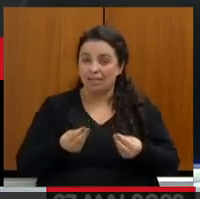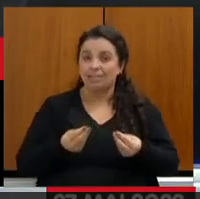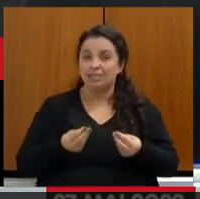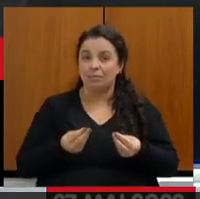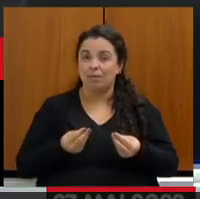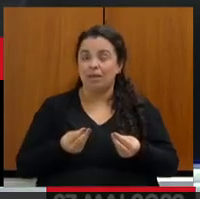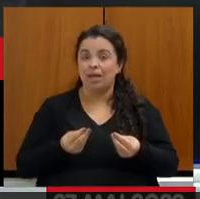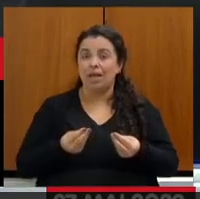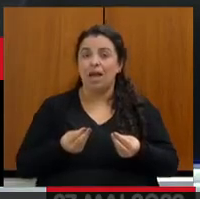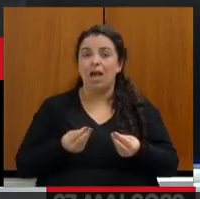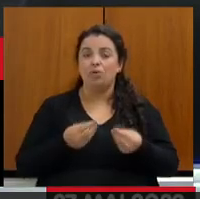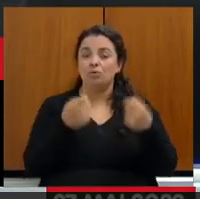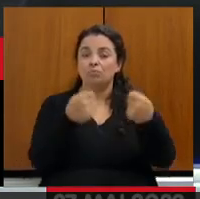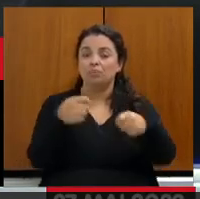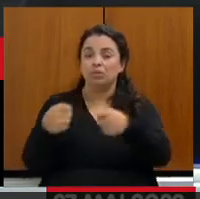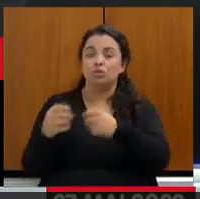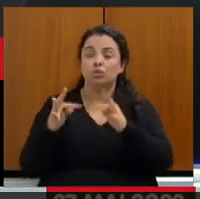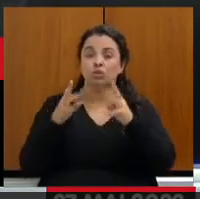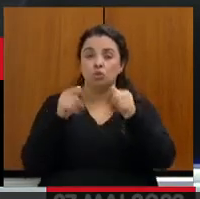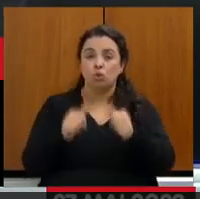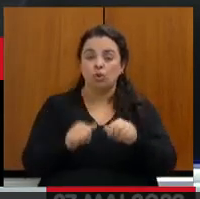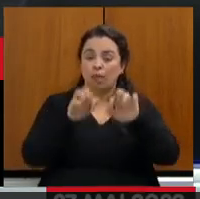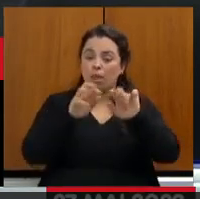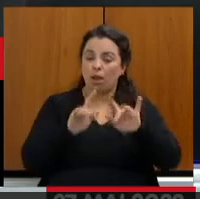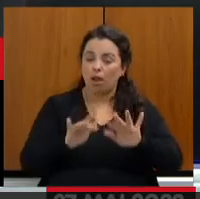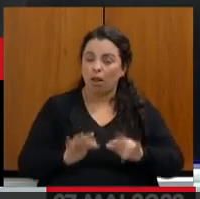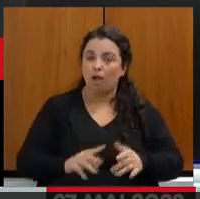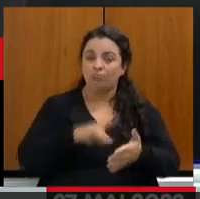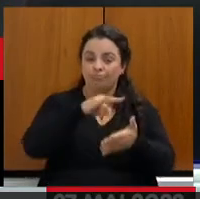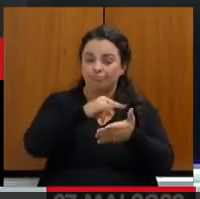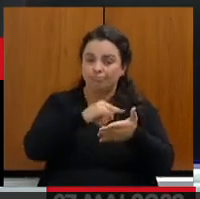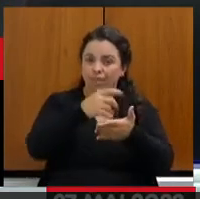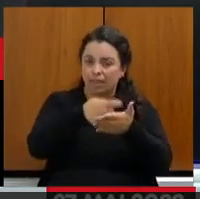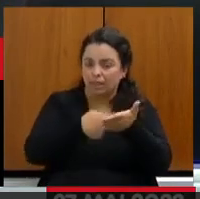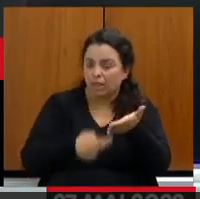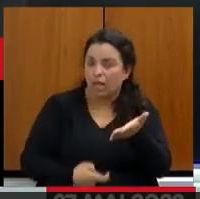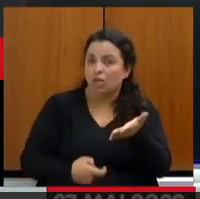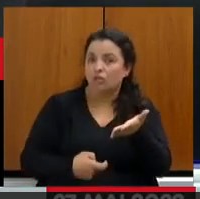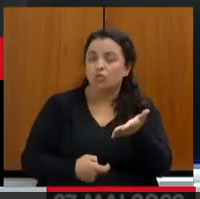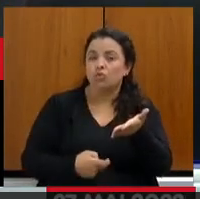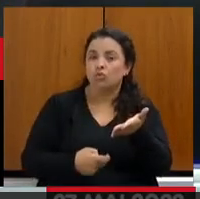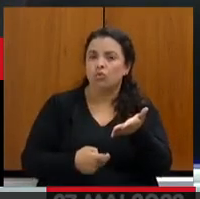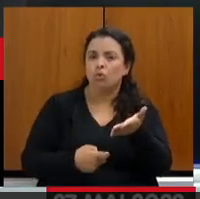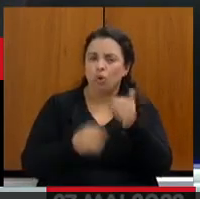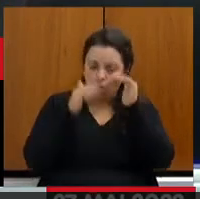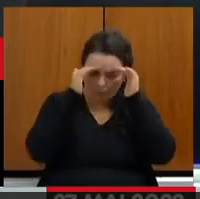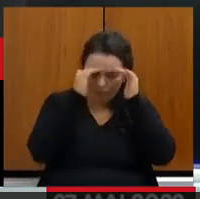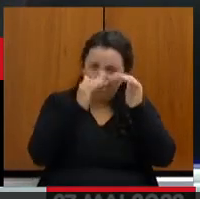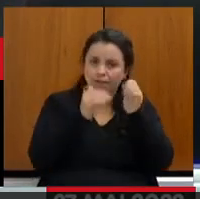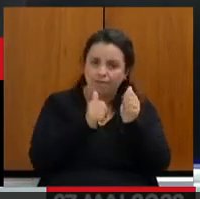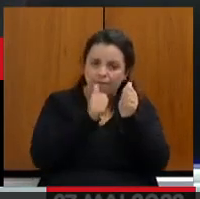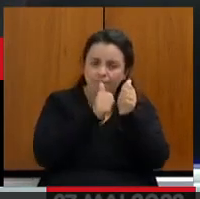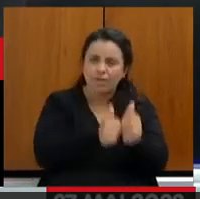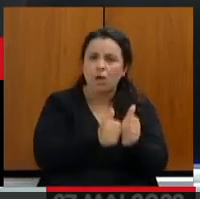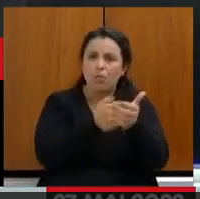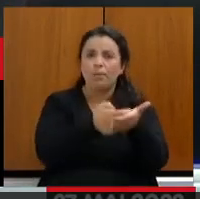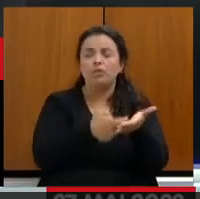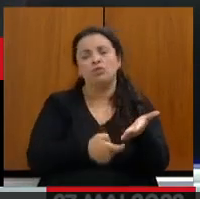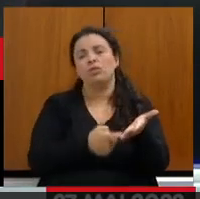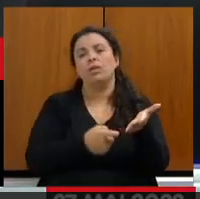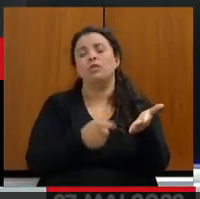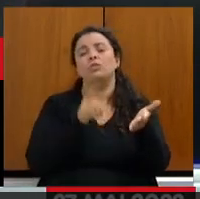de todas transcritas com toda a fidelidade as manifestações aqui